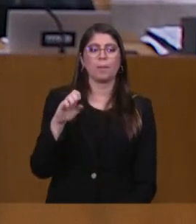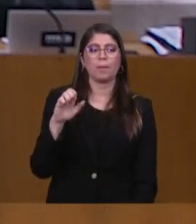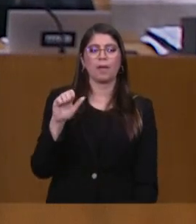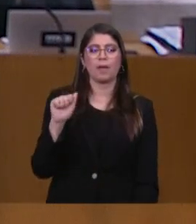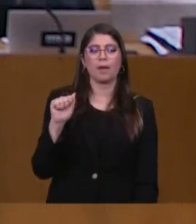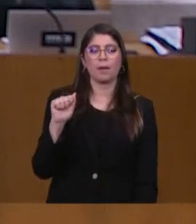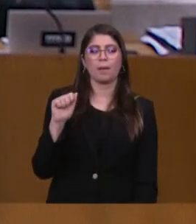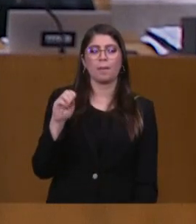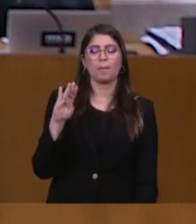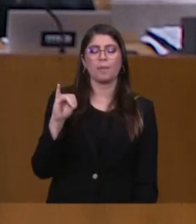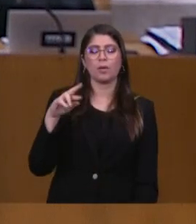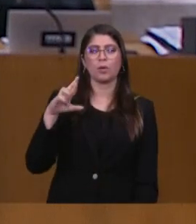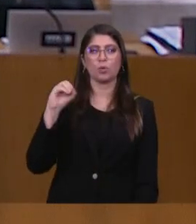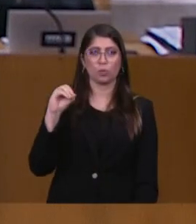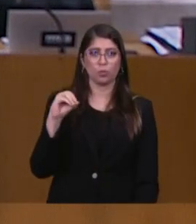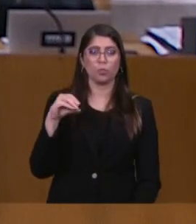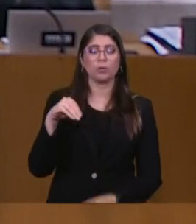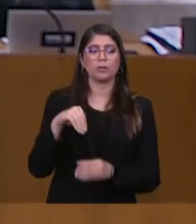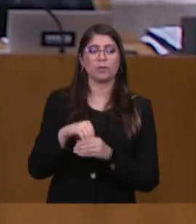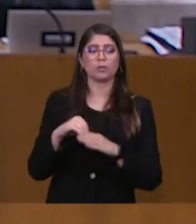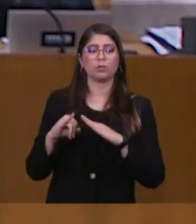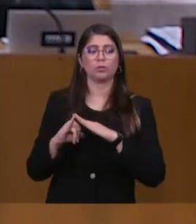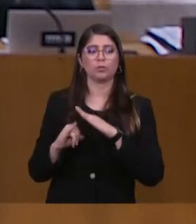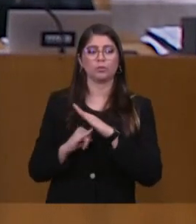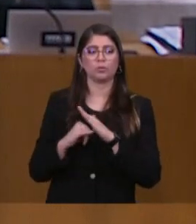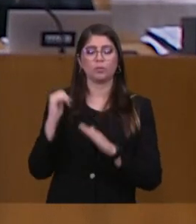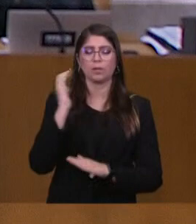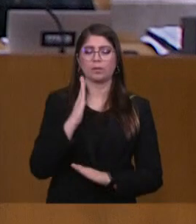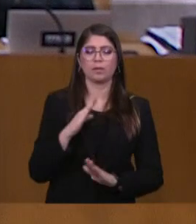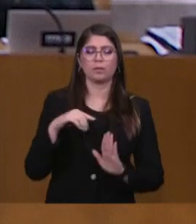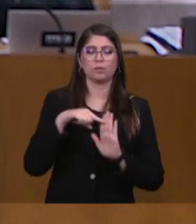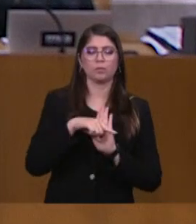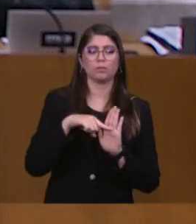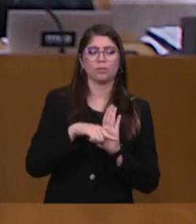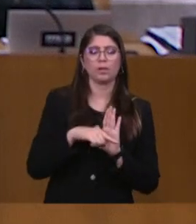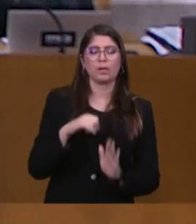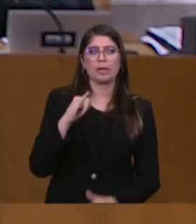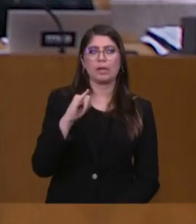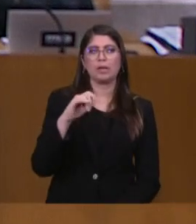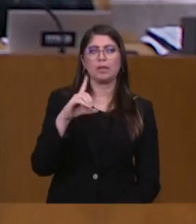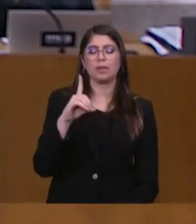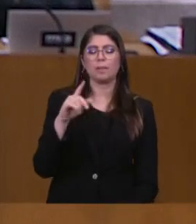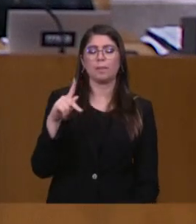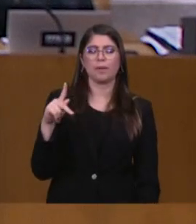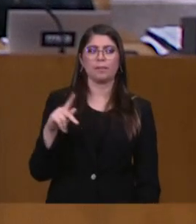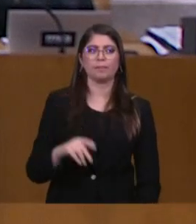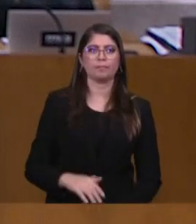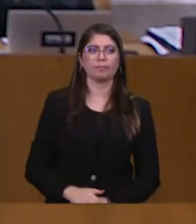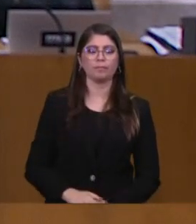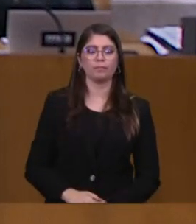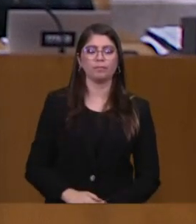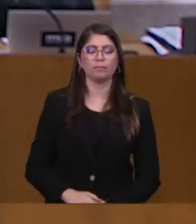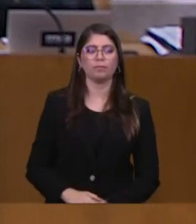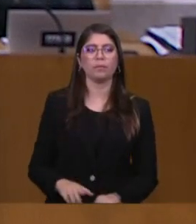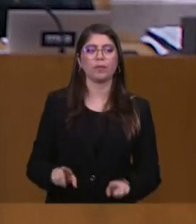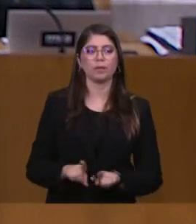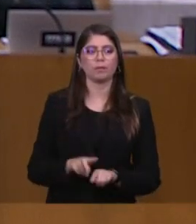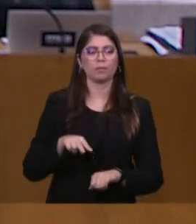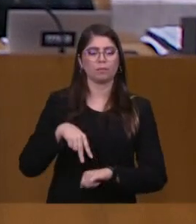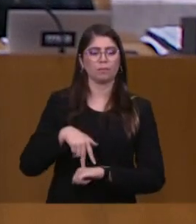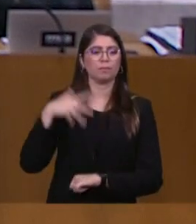do Instituto Brasileiro de Ensino, Desenvolvimento e Pesquisa, IDP, e pela qual falará a